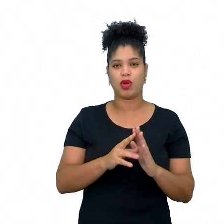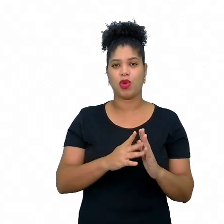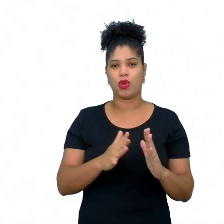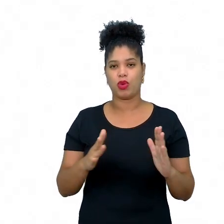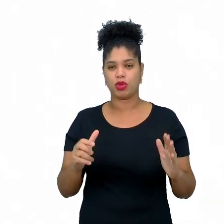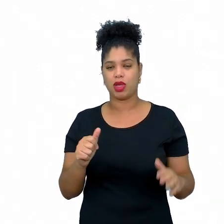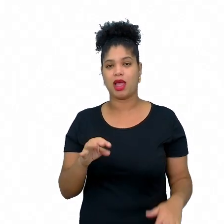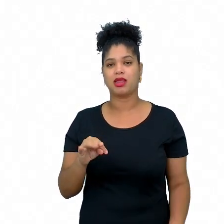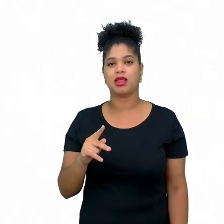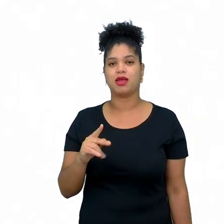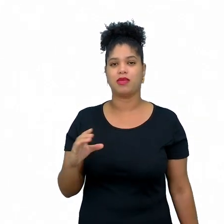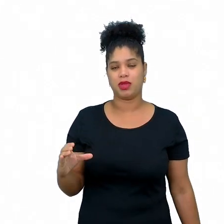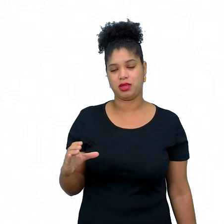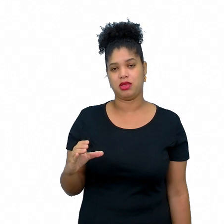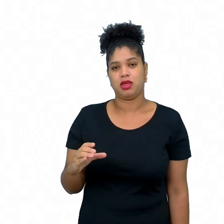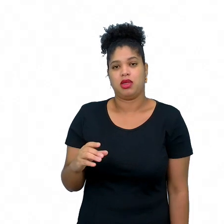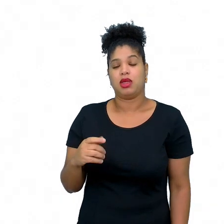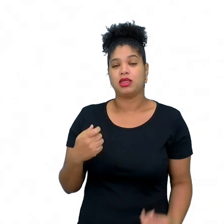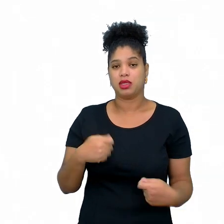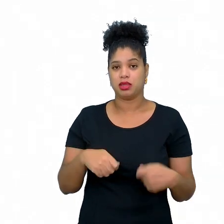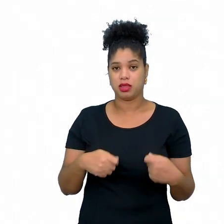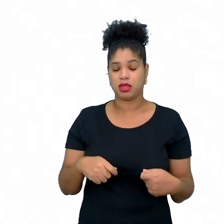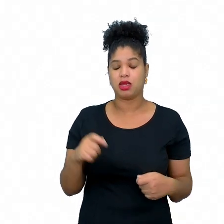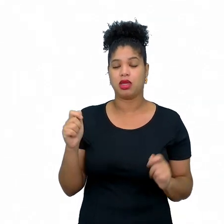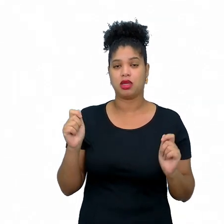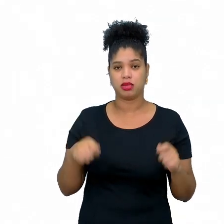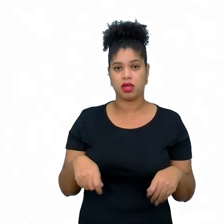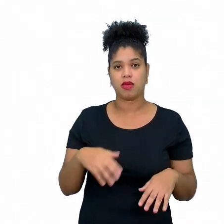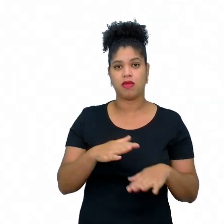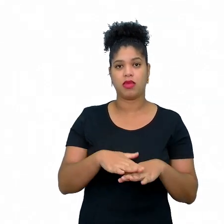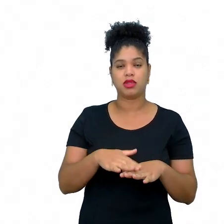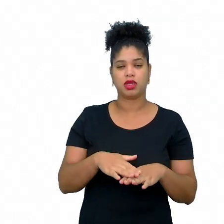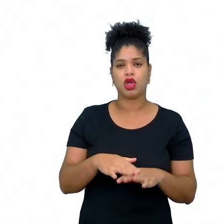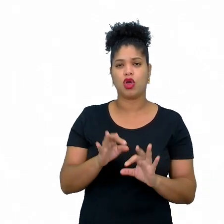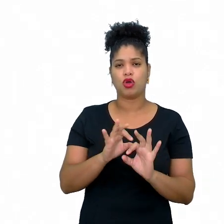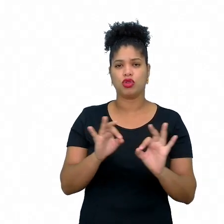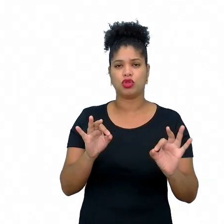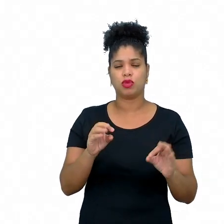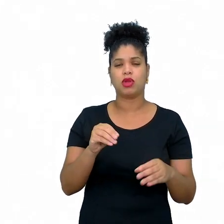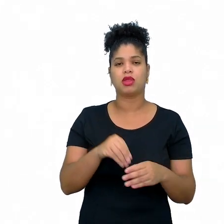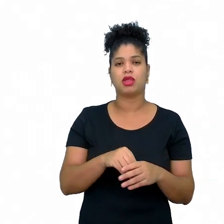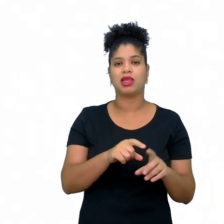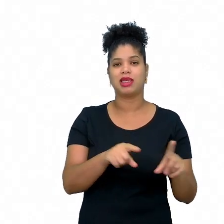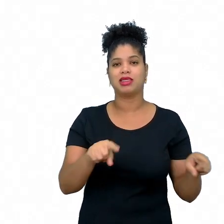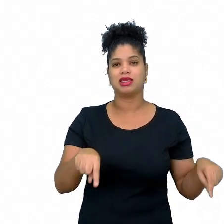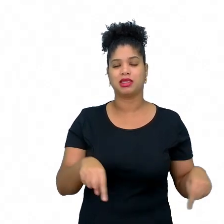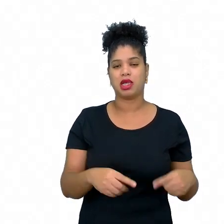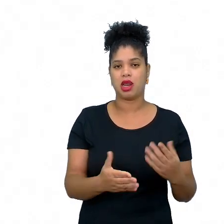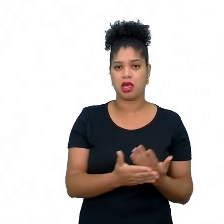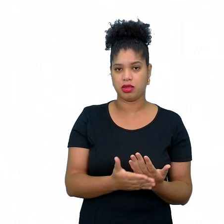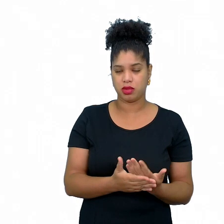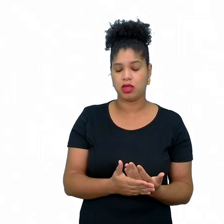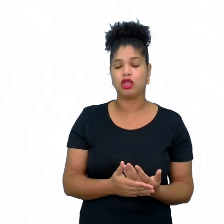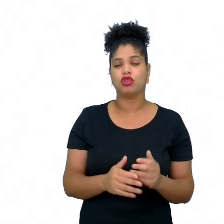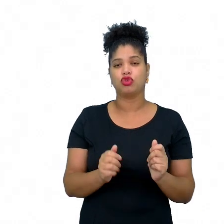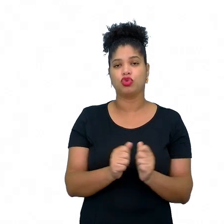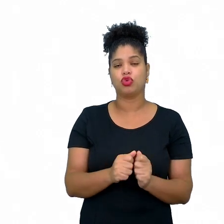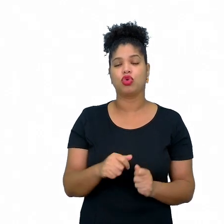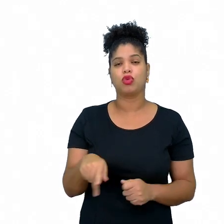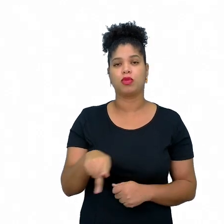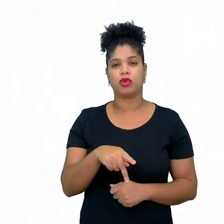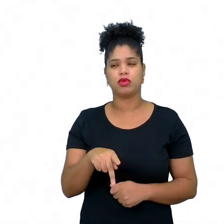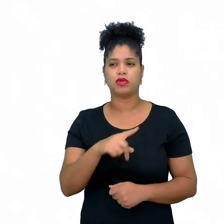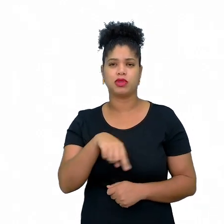A necessidade que vocês têm de desdobrar isso em sala de aula, né? Desdobrar isso no momento entre os pares, quais